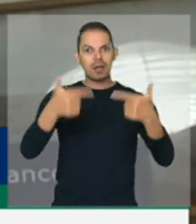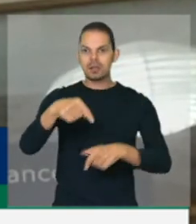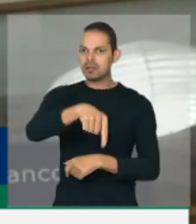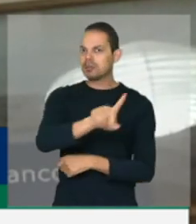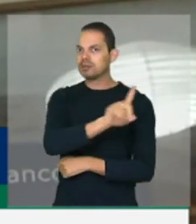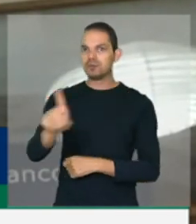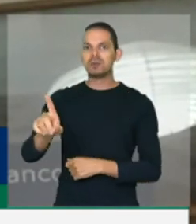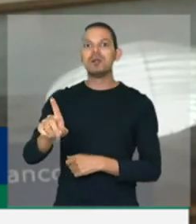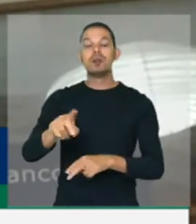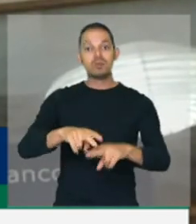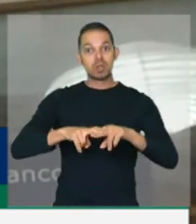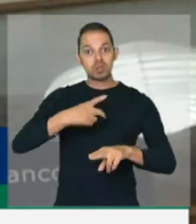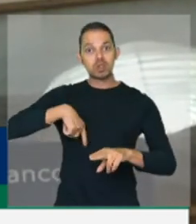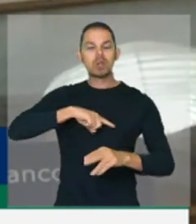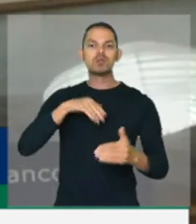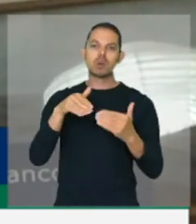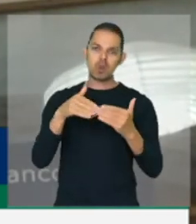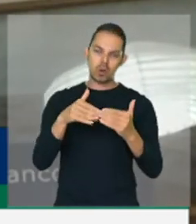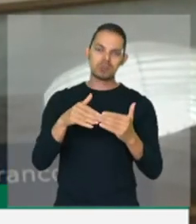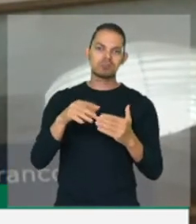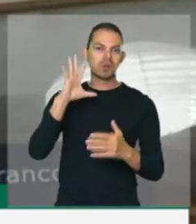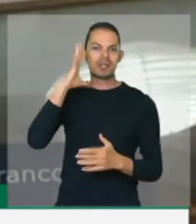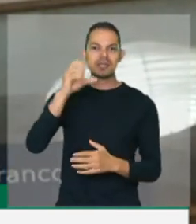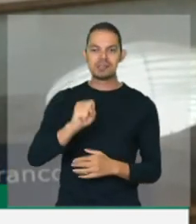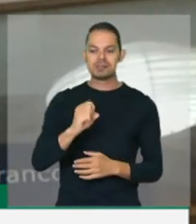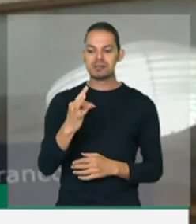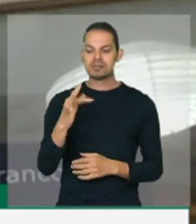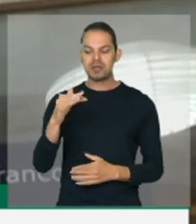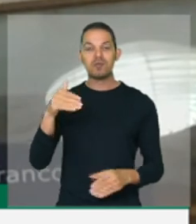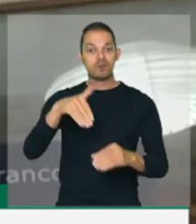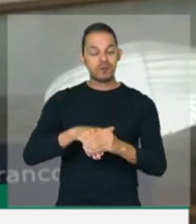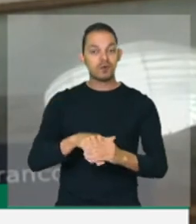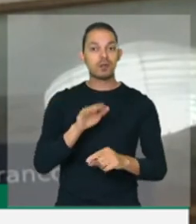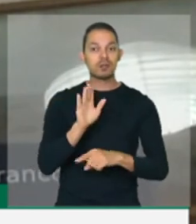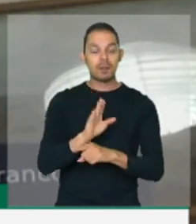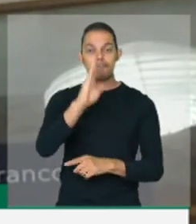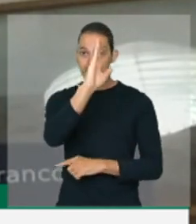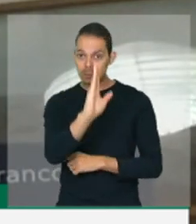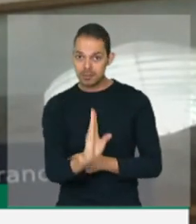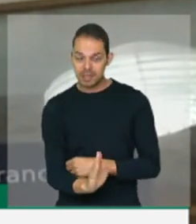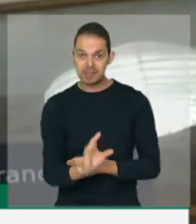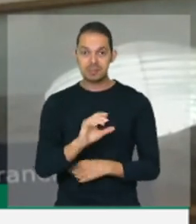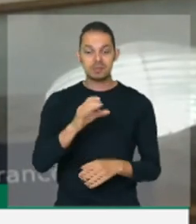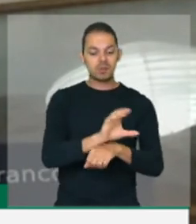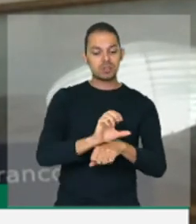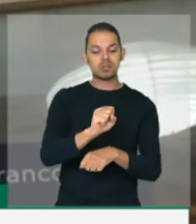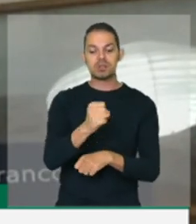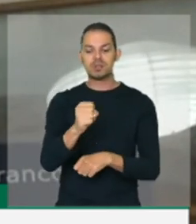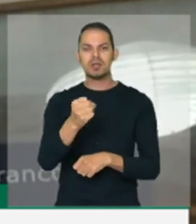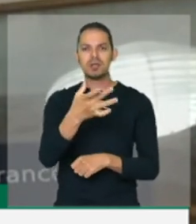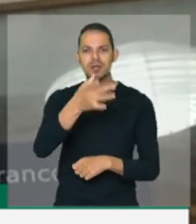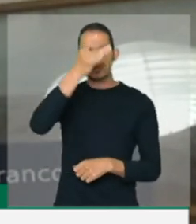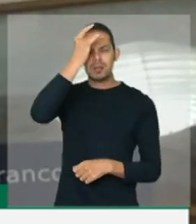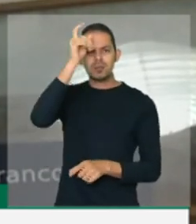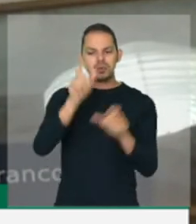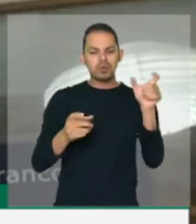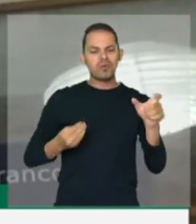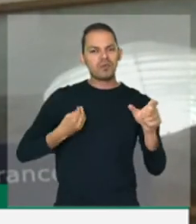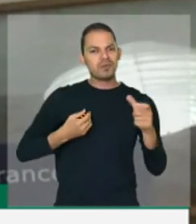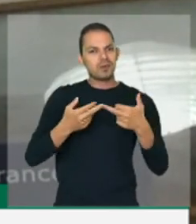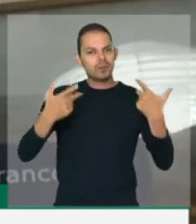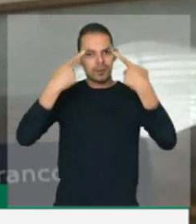isso, a gente concorda com a decisão do Supremo e vota pelo Brasil, pela Constituição de 88 e pela memória de tantos que pagaram por atrocidades